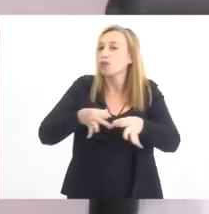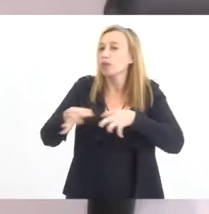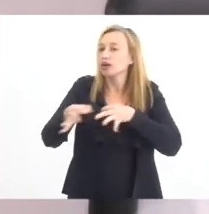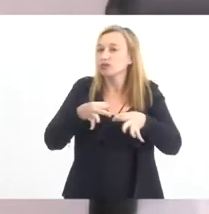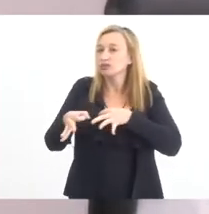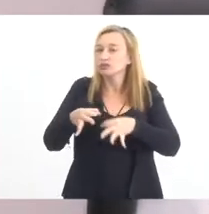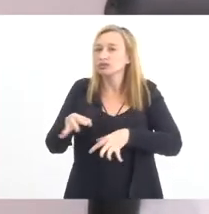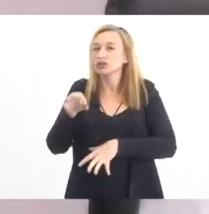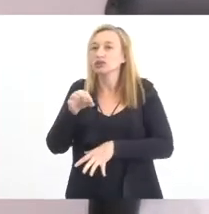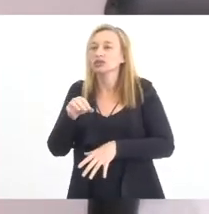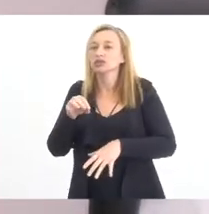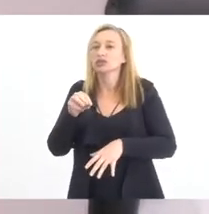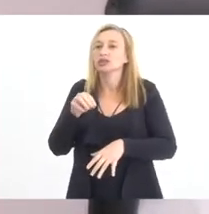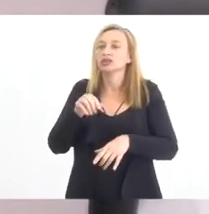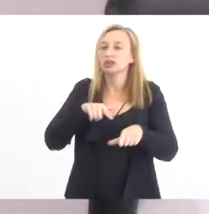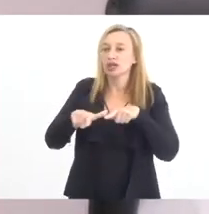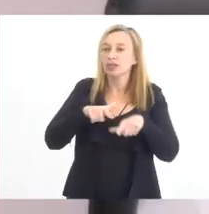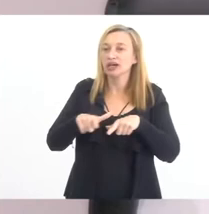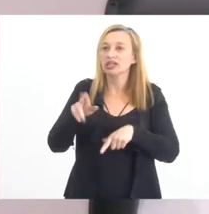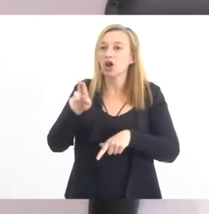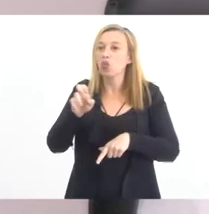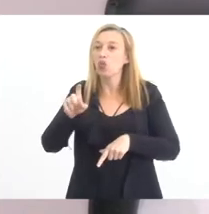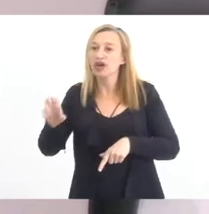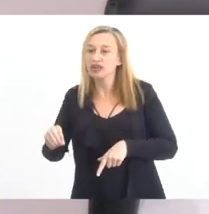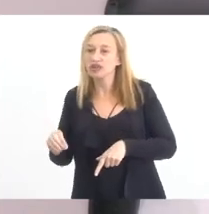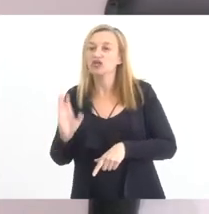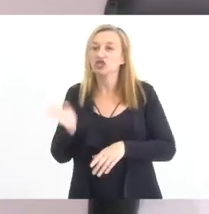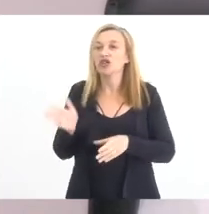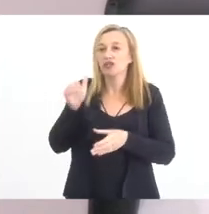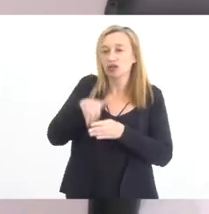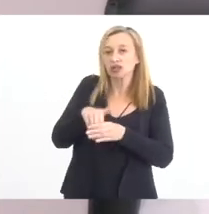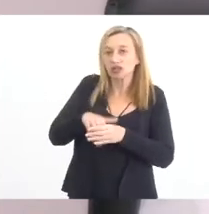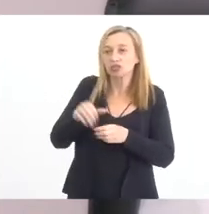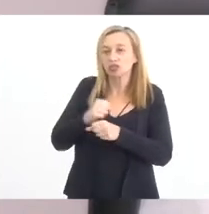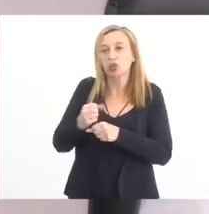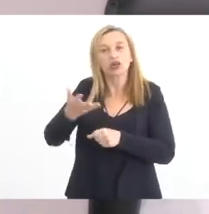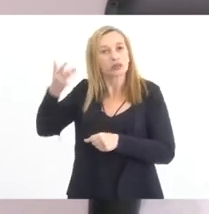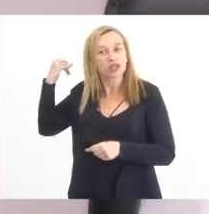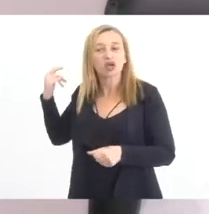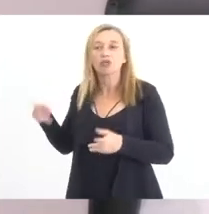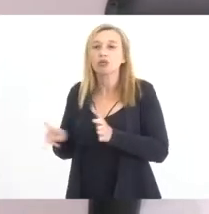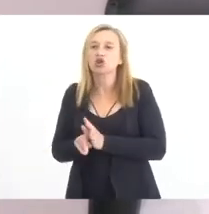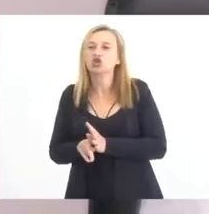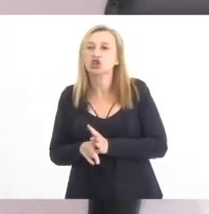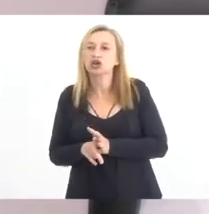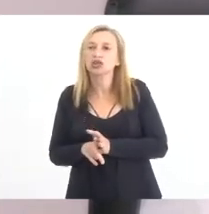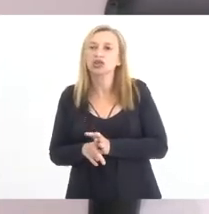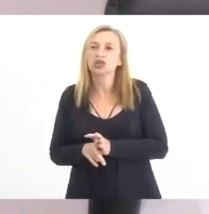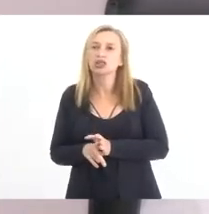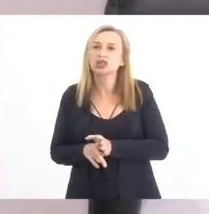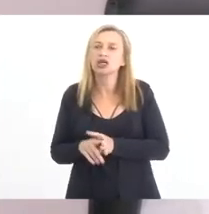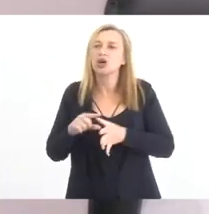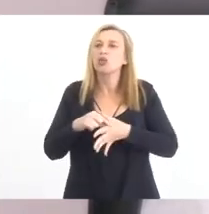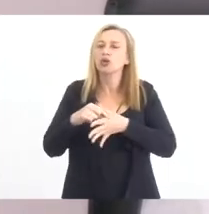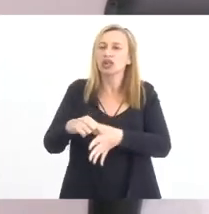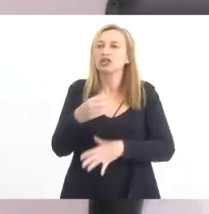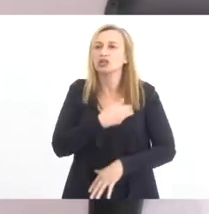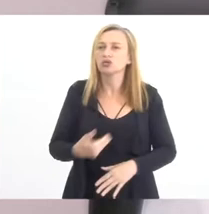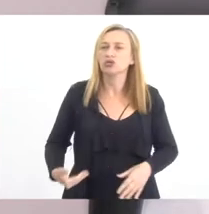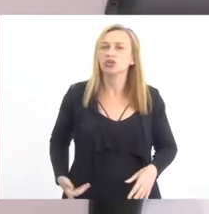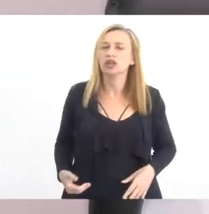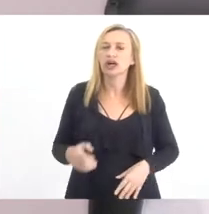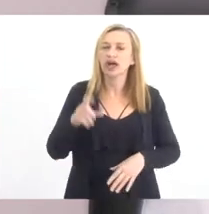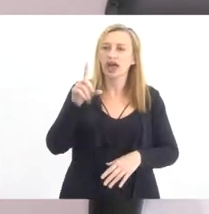ESO. A gente chegou a votar aqui, na legislatura passada, um projeto do então líder do governo,